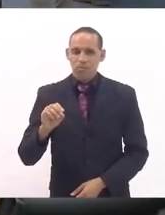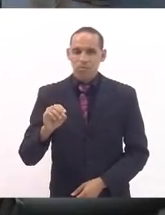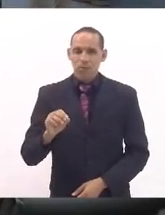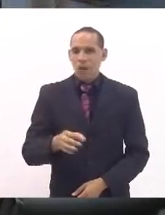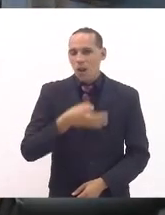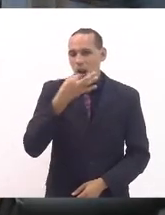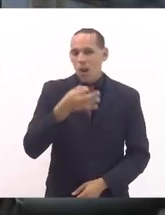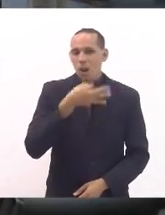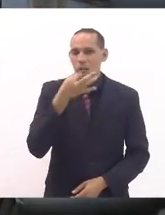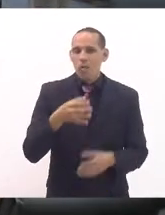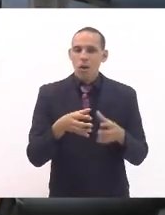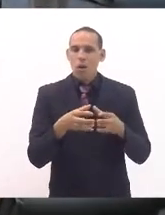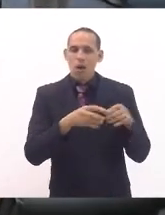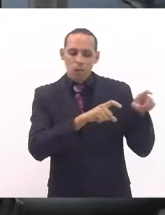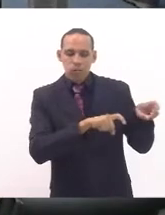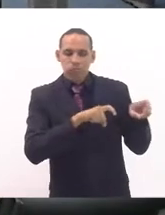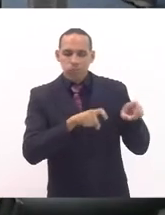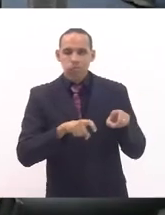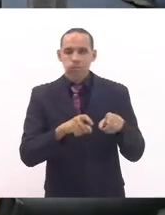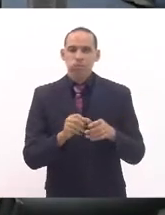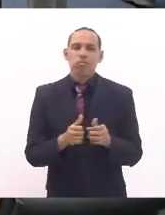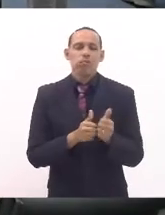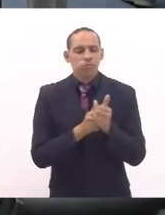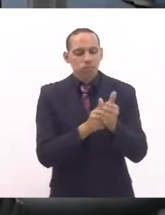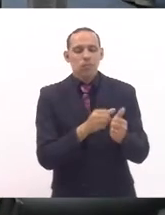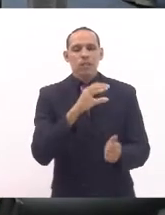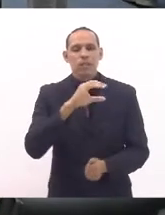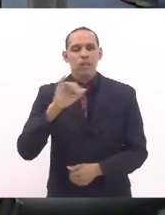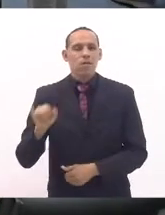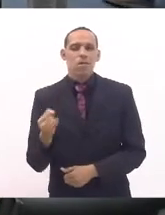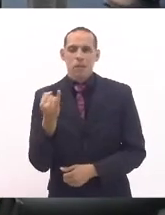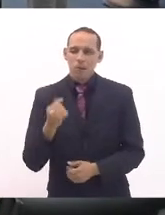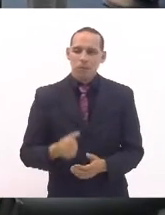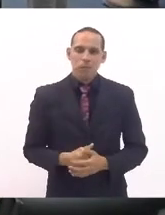Comissão da Agricultura. Acompanha a CCJ.